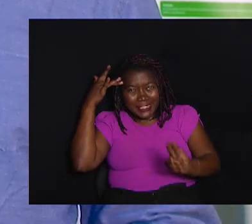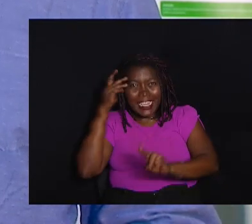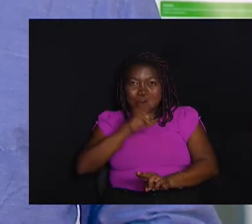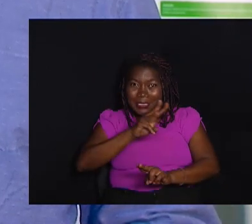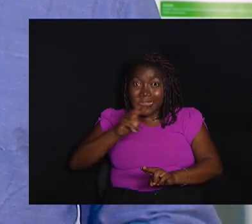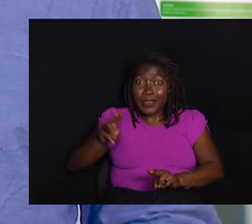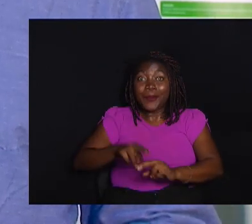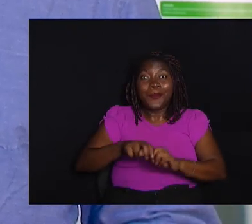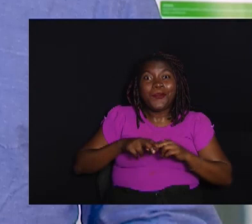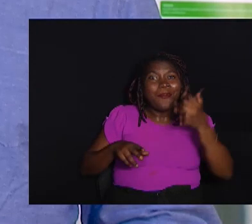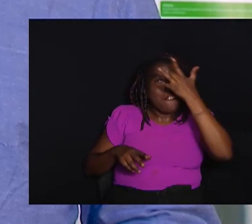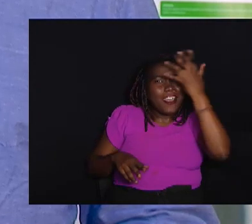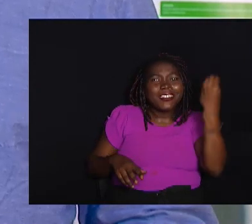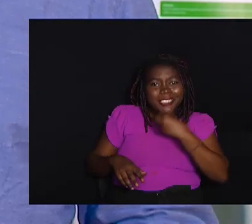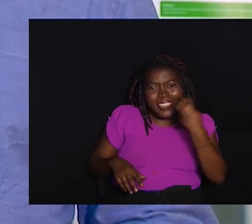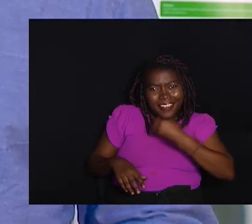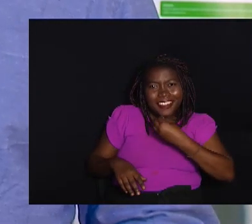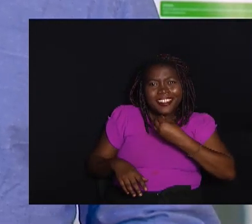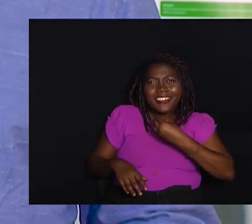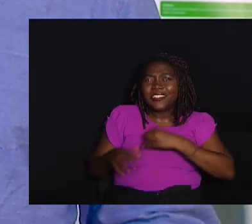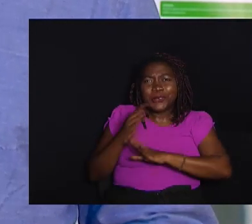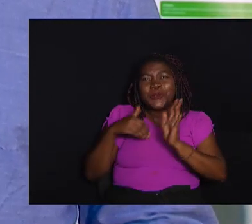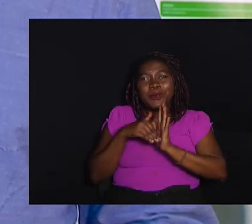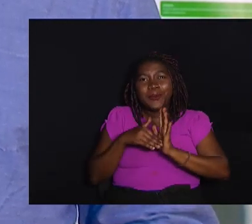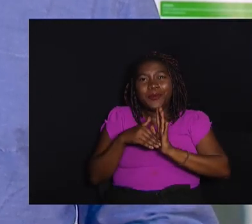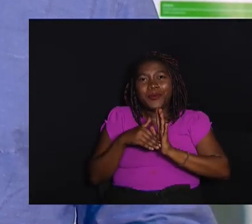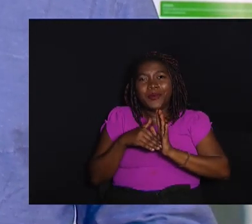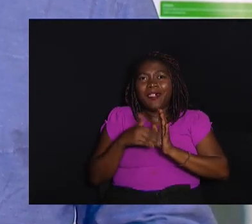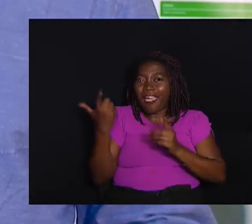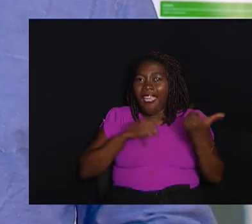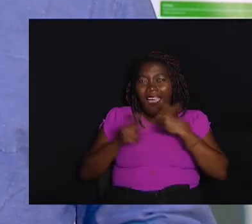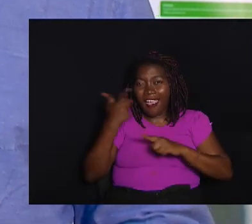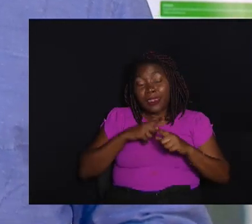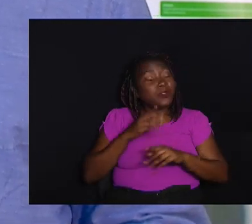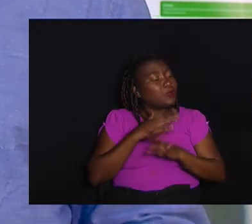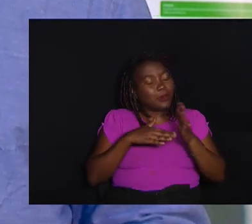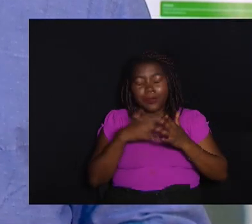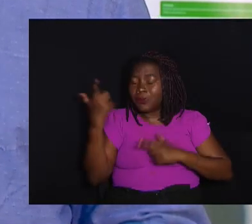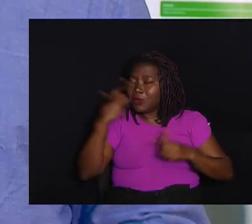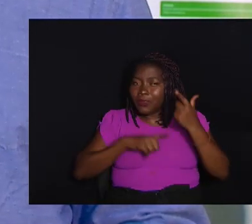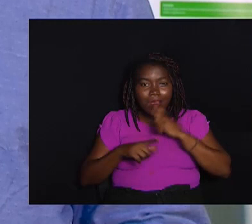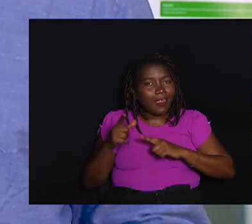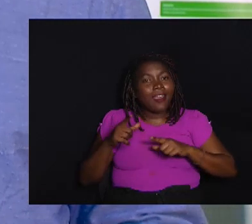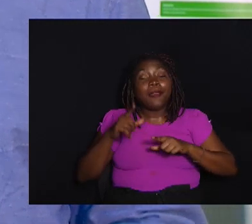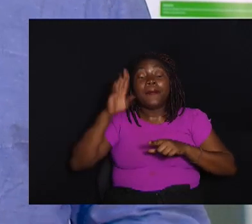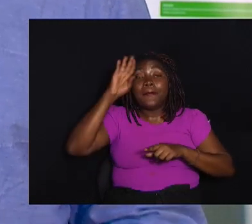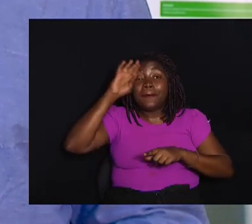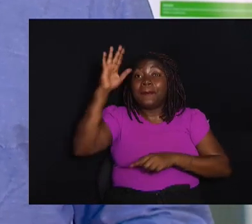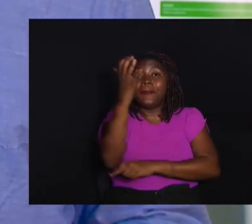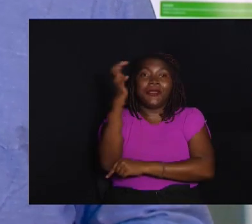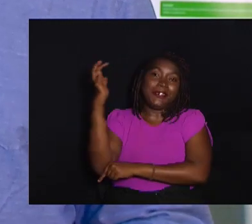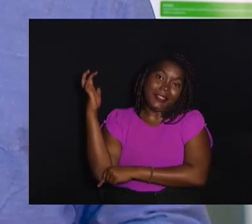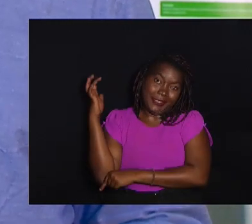pela praticidade. Acho que todo mundo sai ganhando Todo com mundo isso, né? está ganhando, André, inclusive, principalmente o meio ambiente.